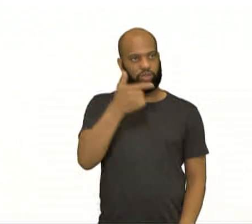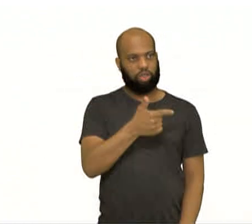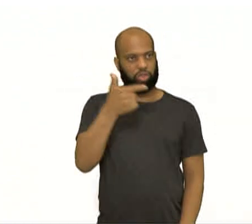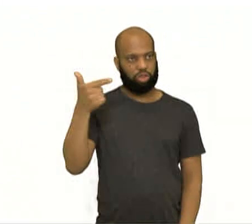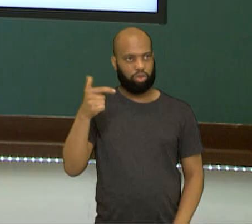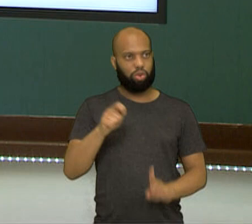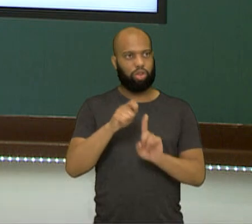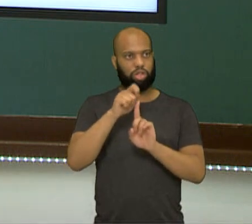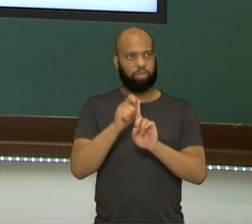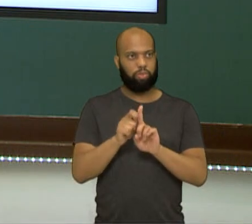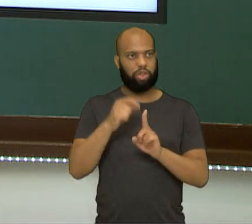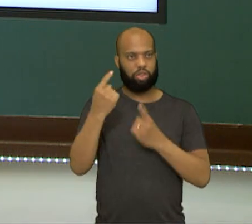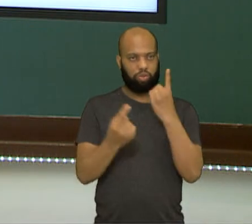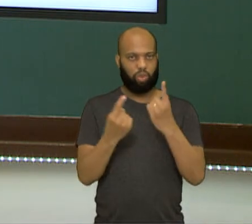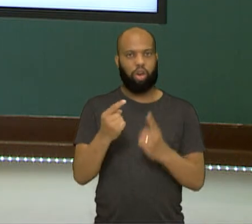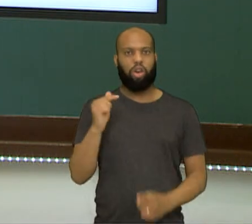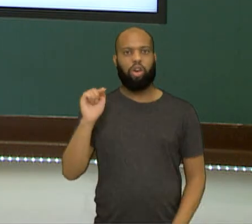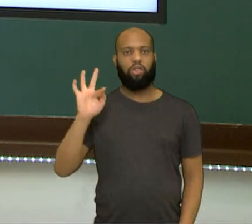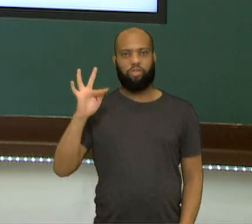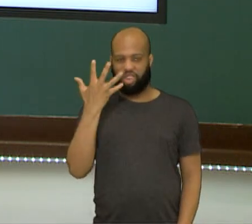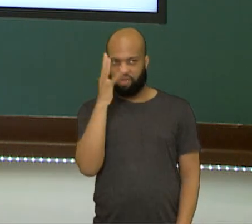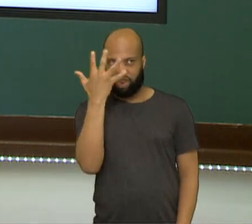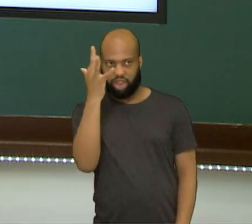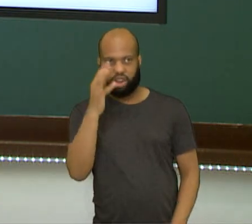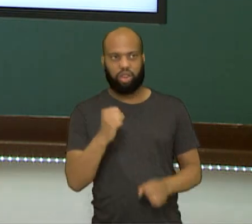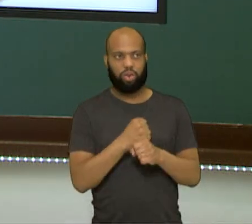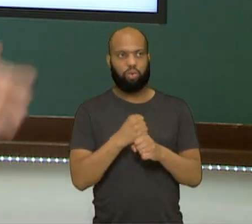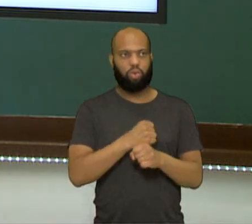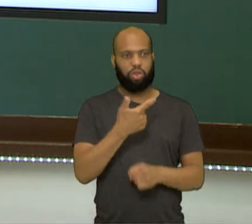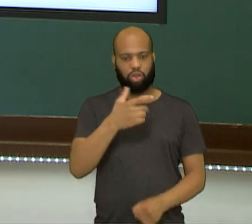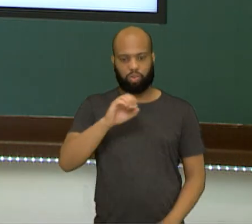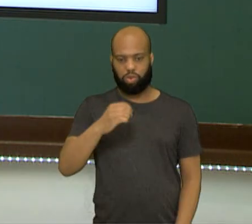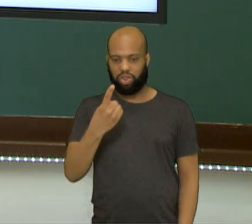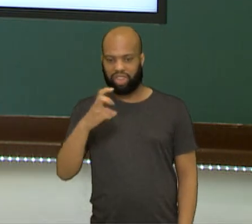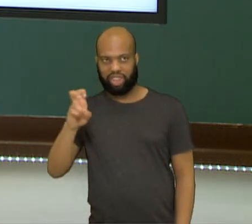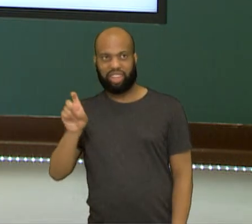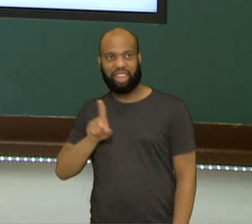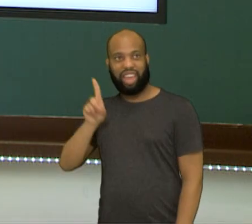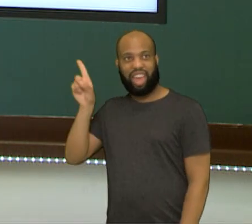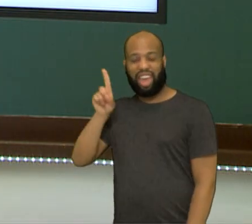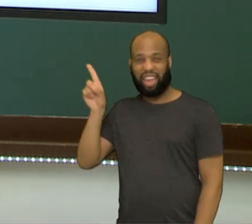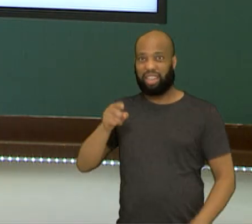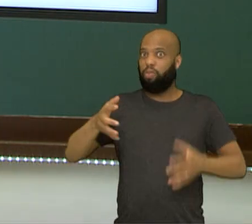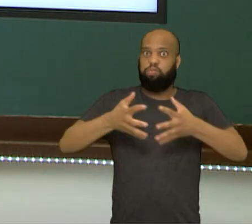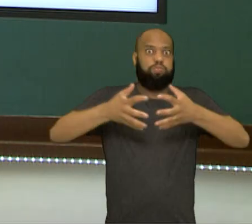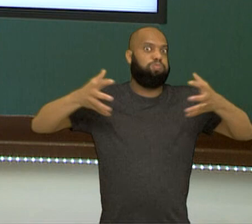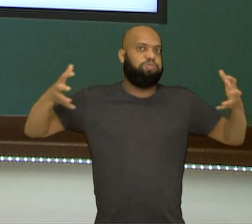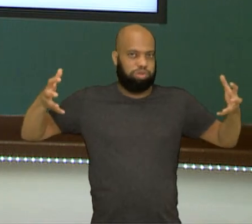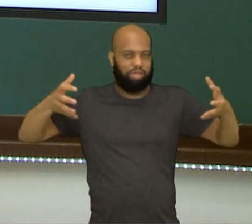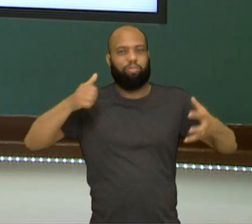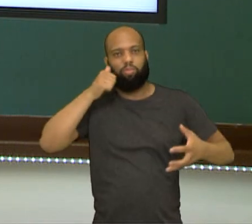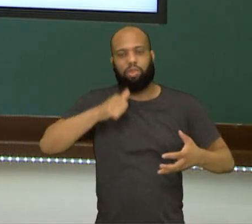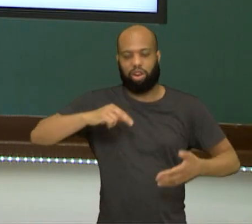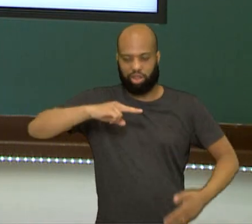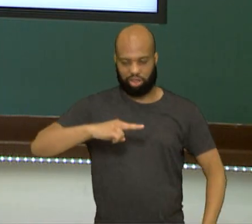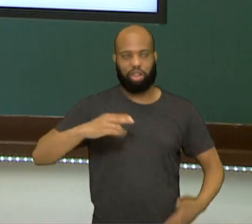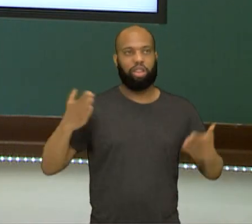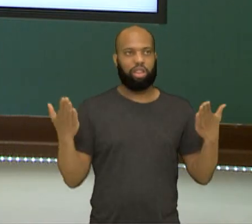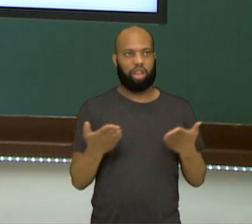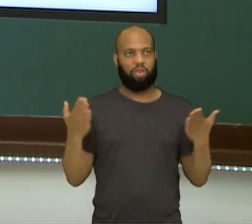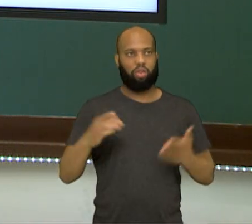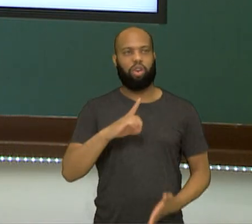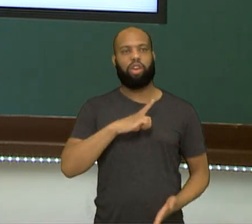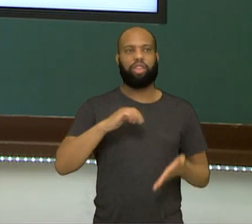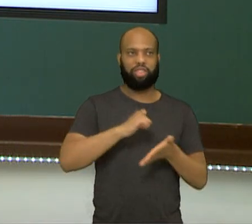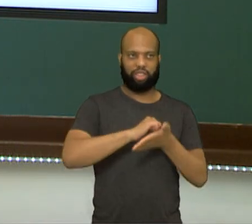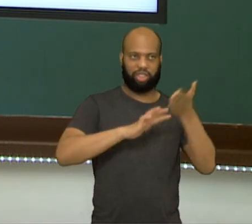É gigante essa mulher deitada ali, ela é enorme, gente, enorme, né? Agora sim, vamos para